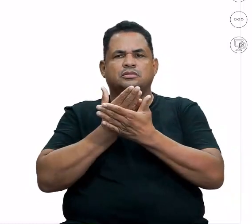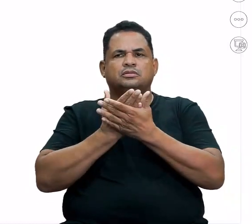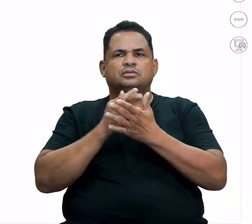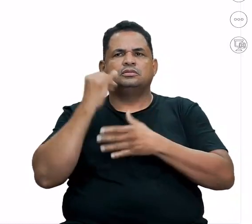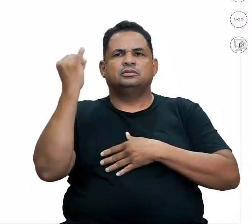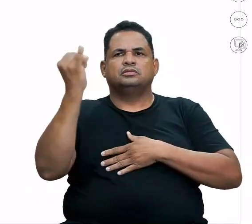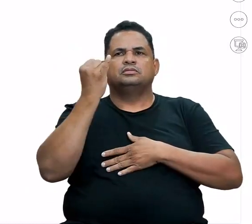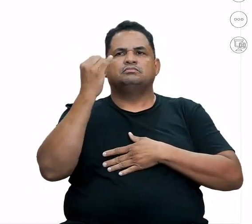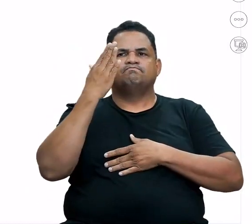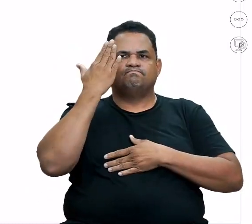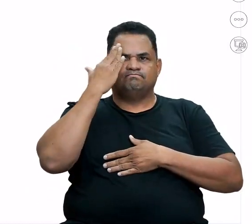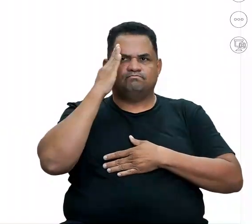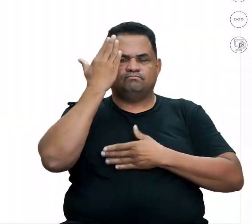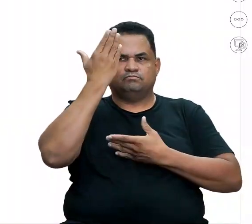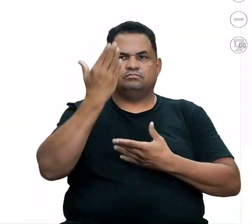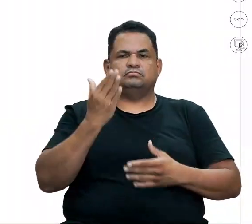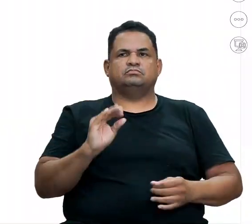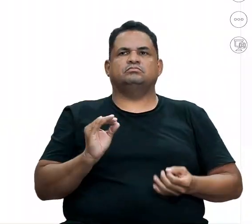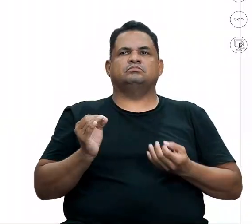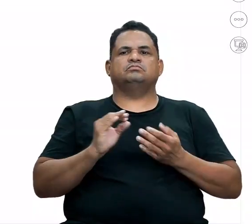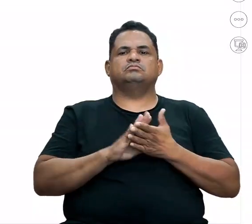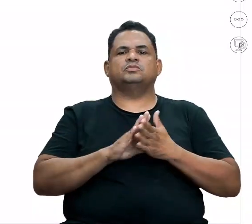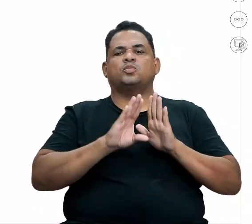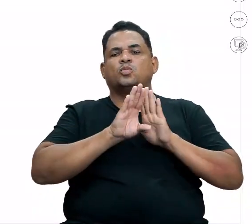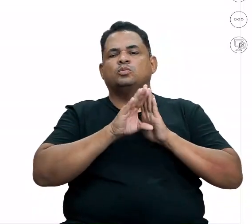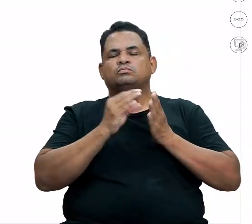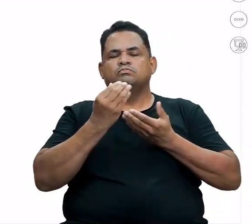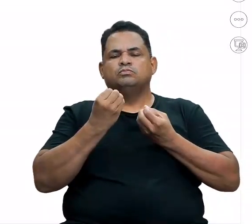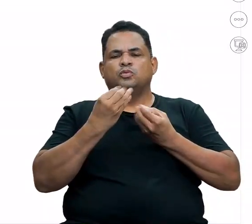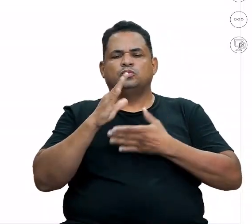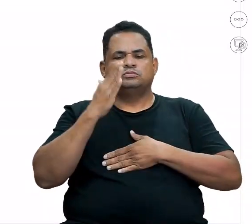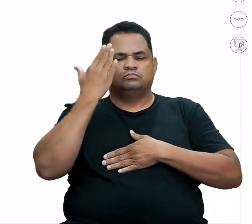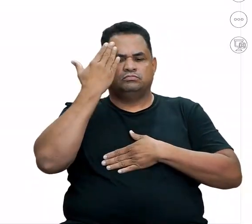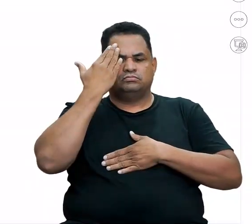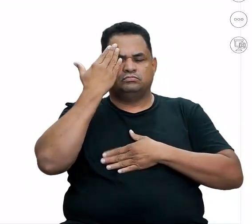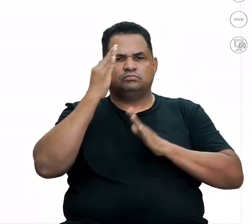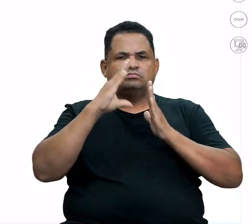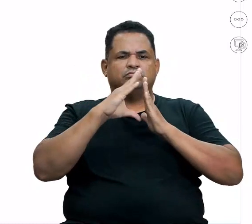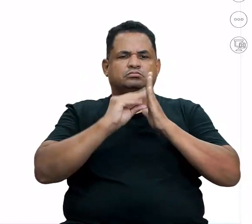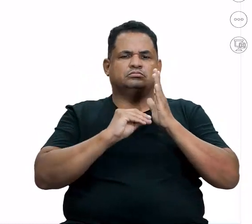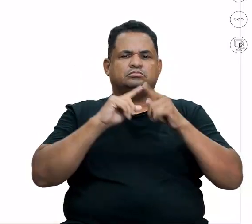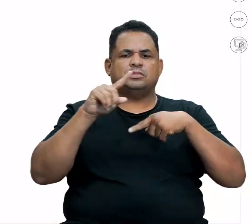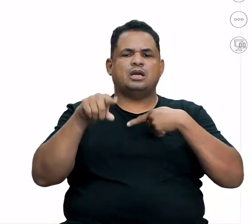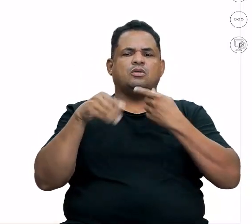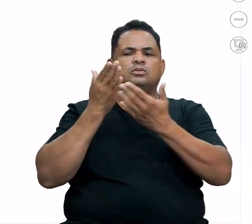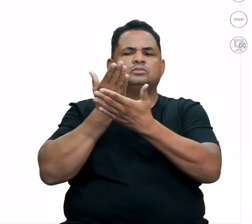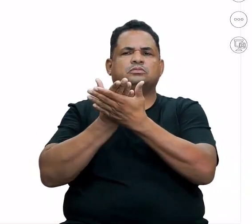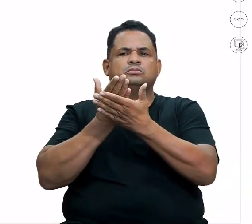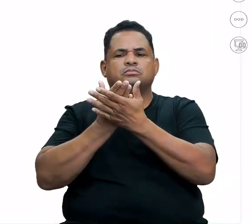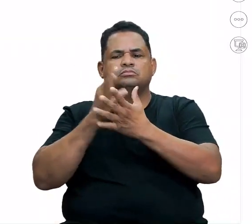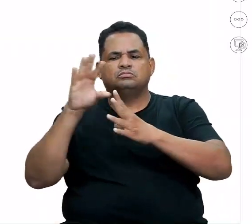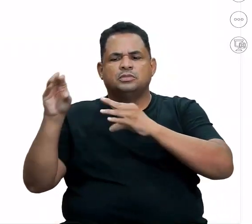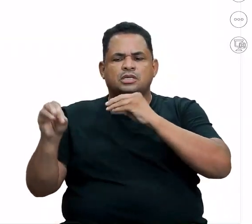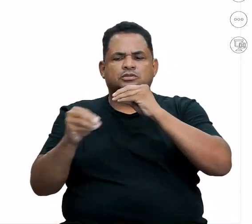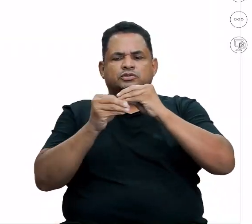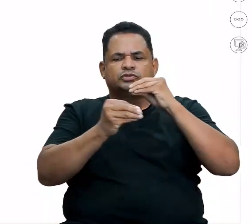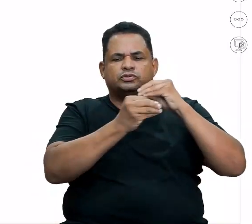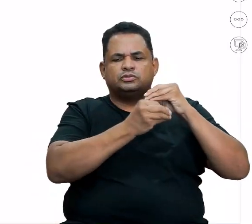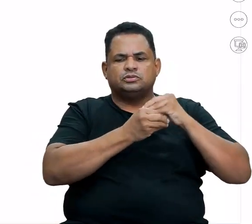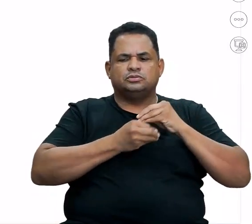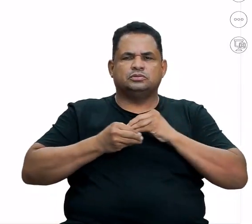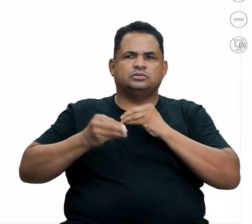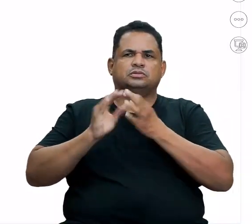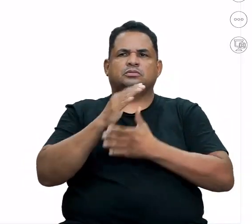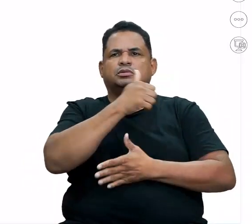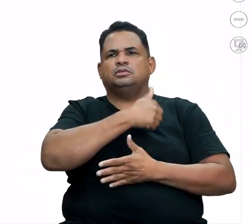gente entender bem aí um conteúdo para que na outra aula isso se consolide de uma forma melhor,